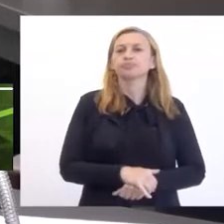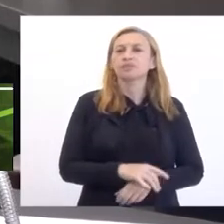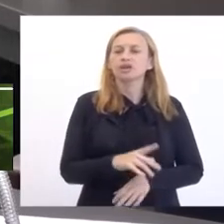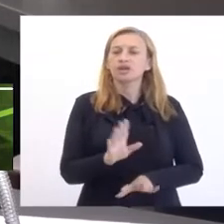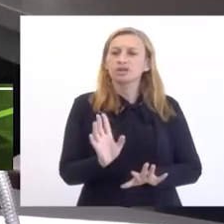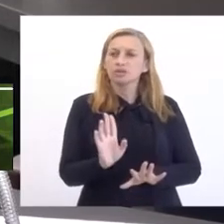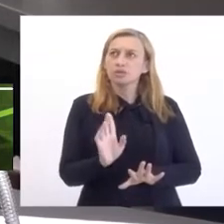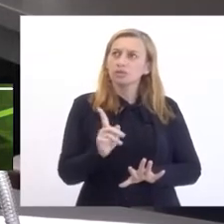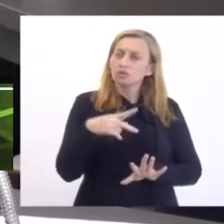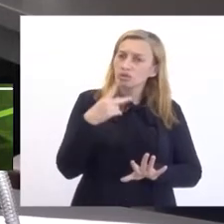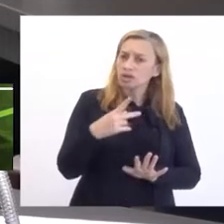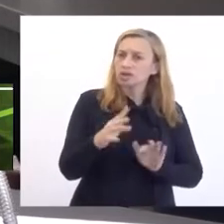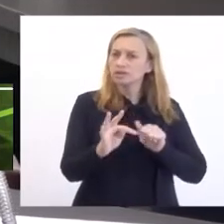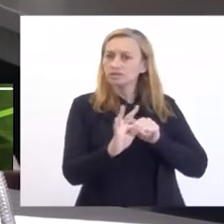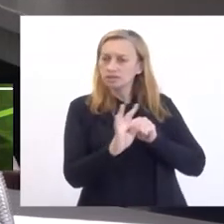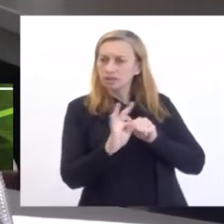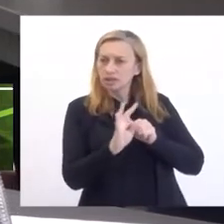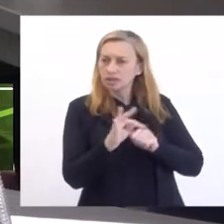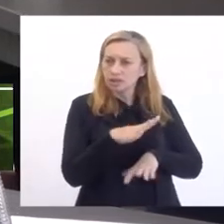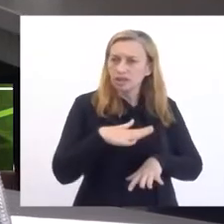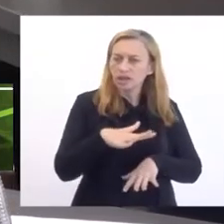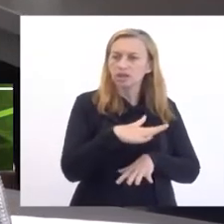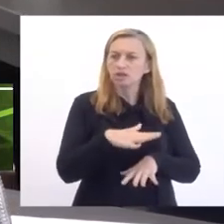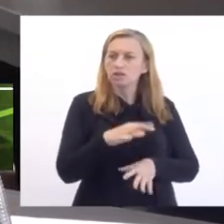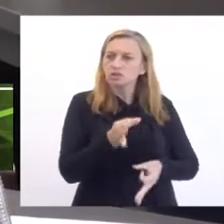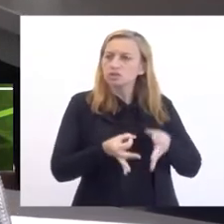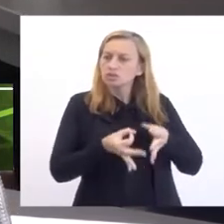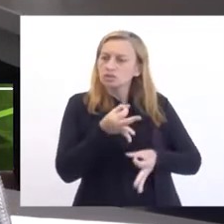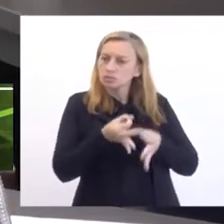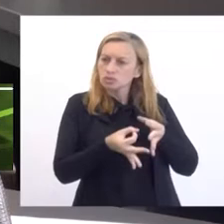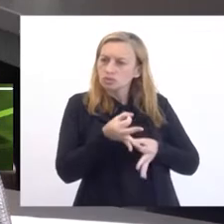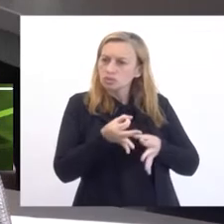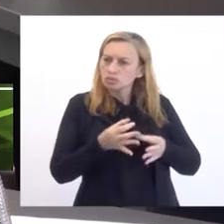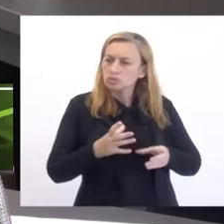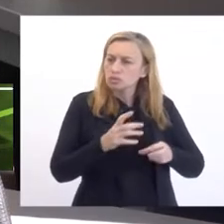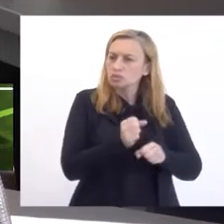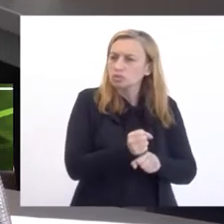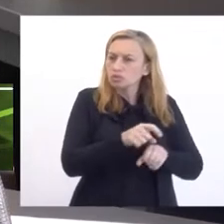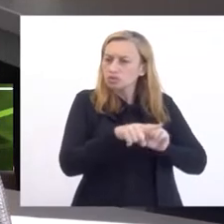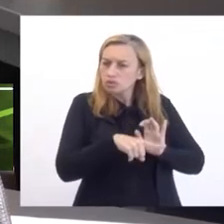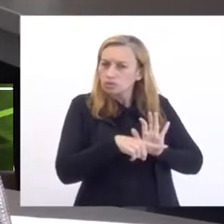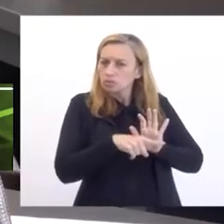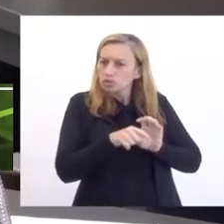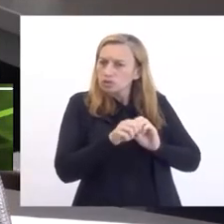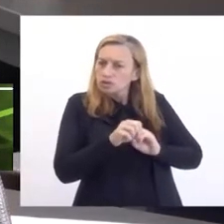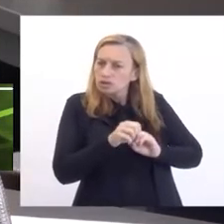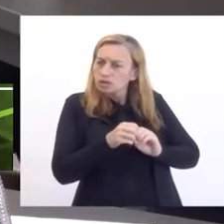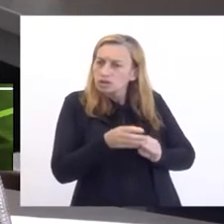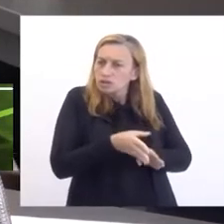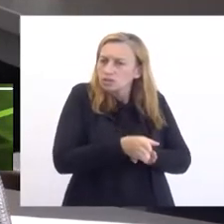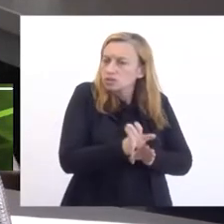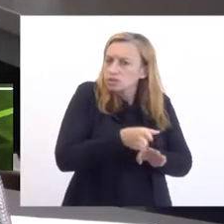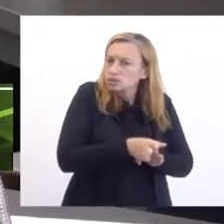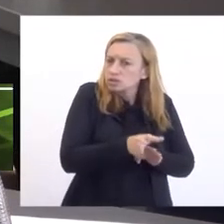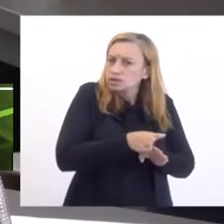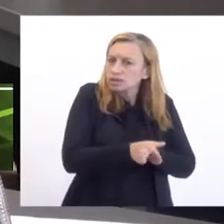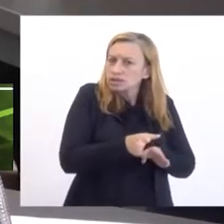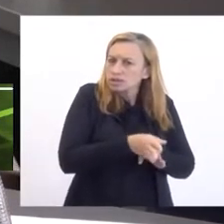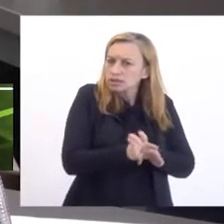técnicas, o órgão do Tribunal de Contas ele nos instrui e o Ministério Público de Contas nos auxilia